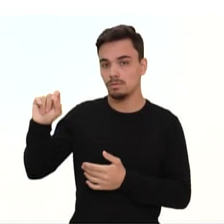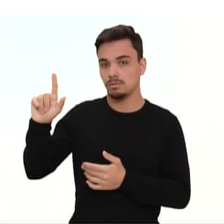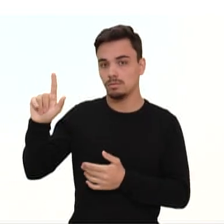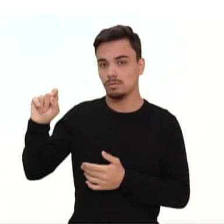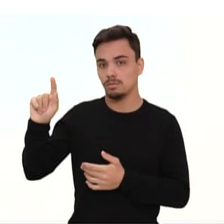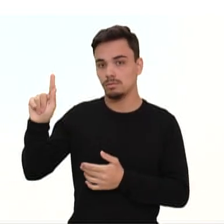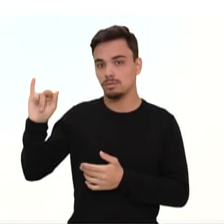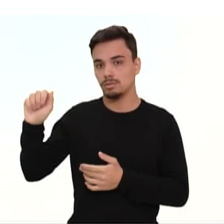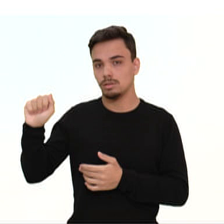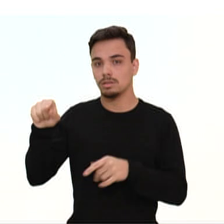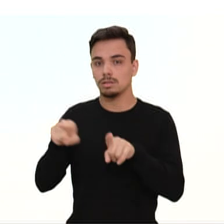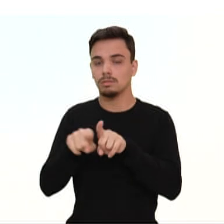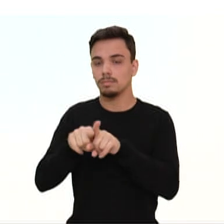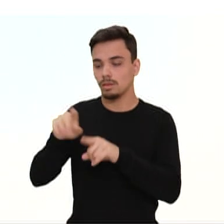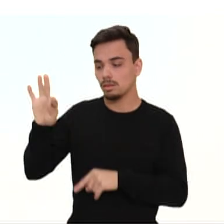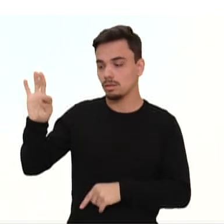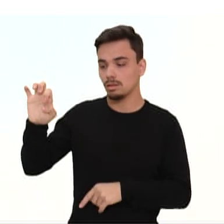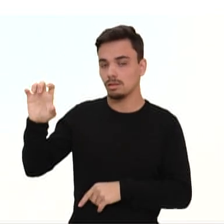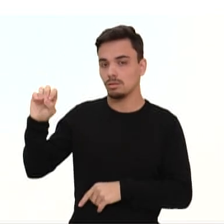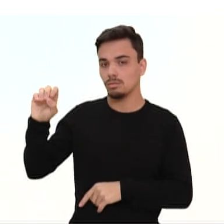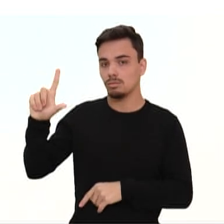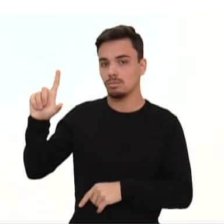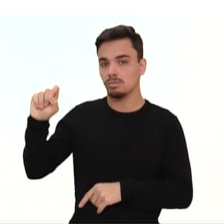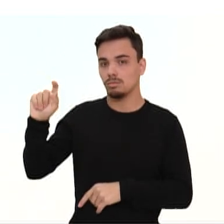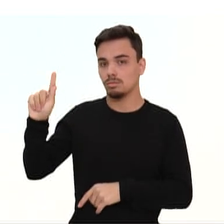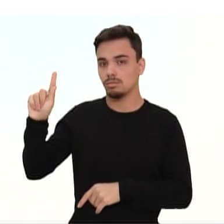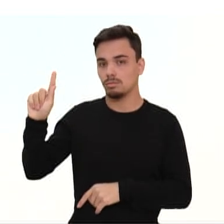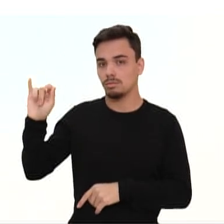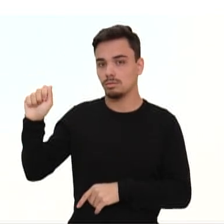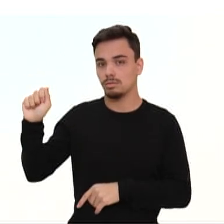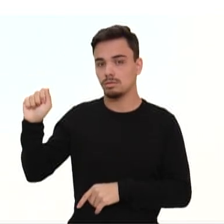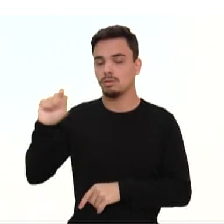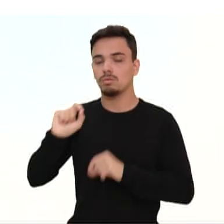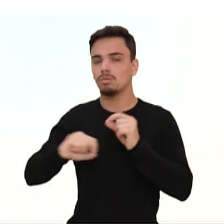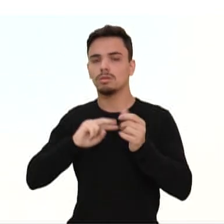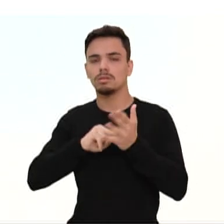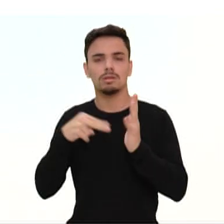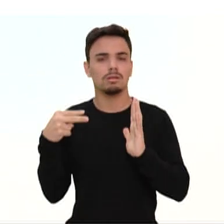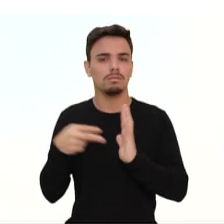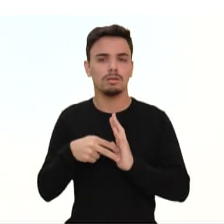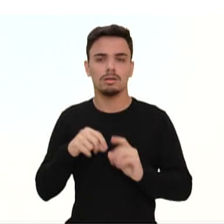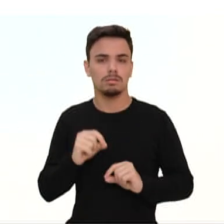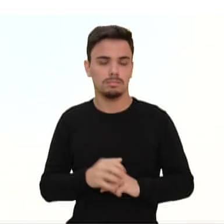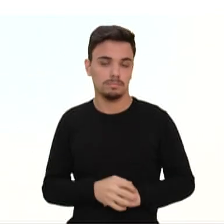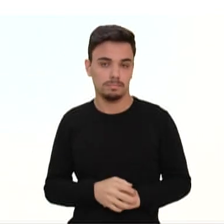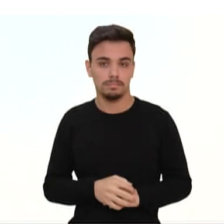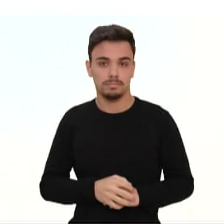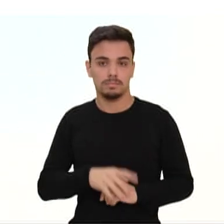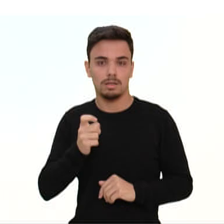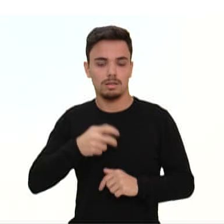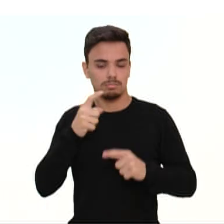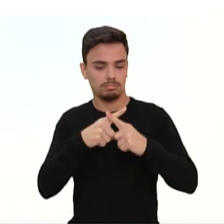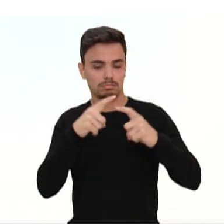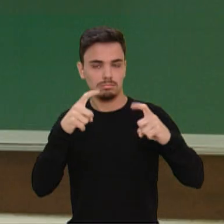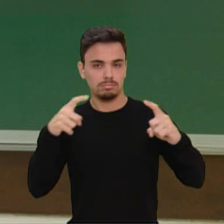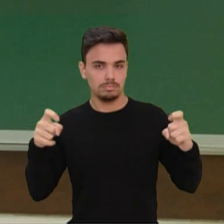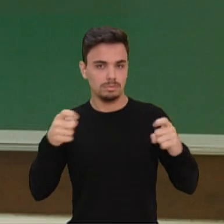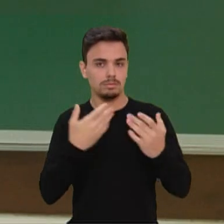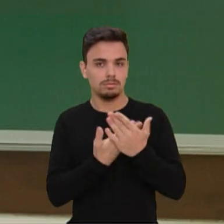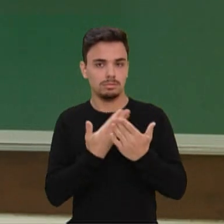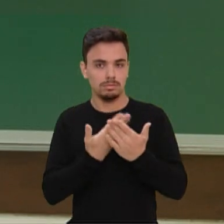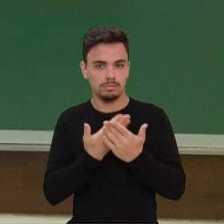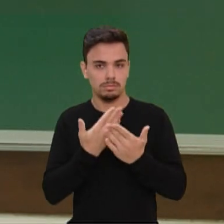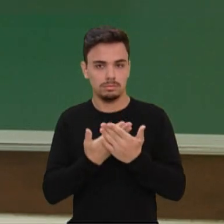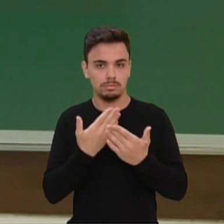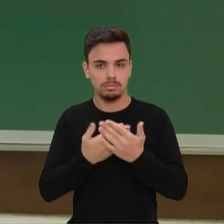estuda um pouquinho de teologia, depois ele estuda filologia. O que é filologia? É uma ciência que